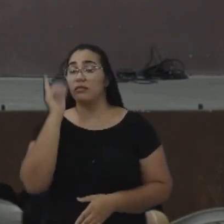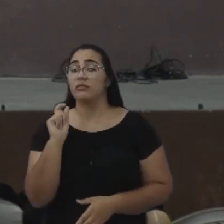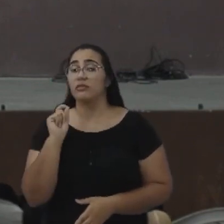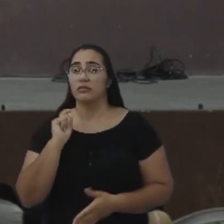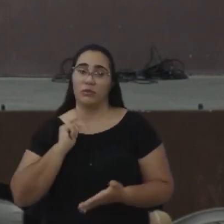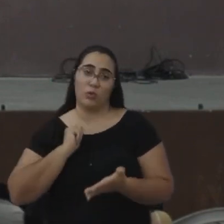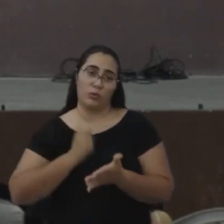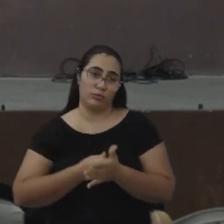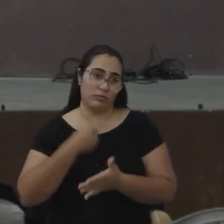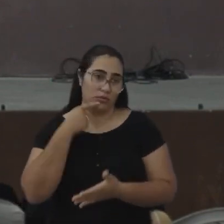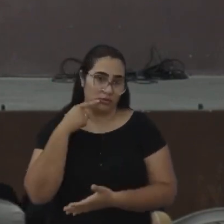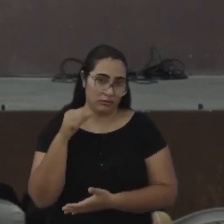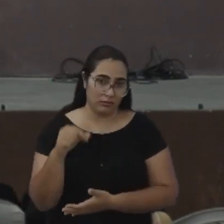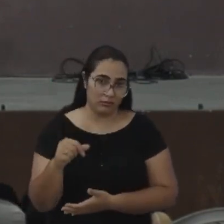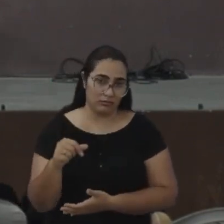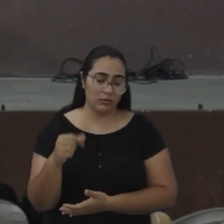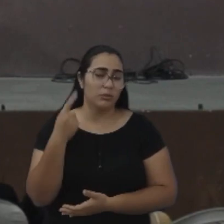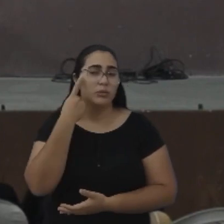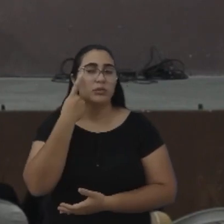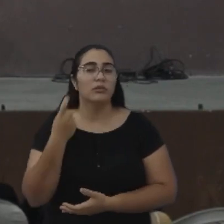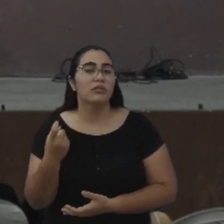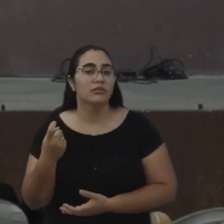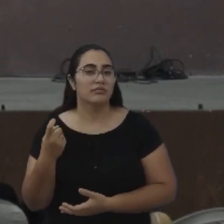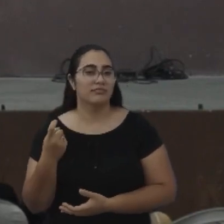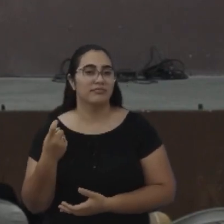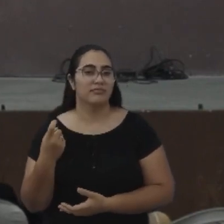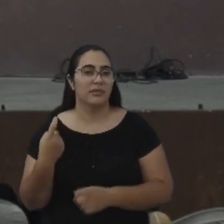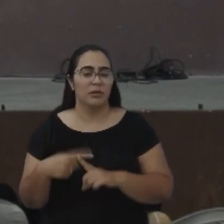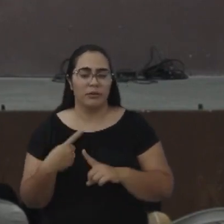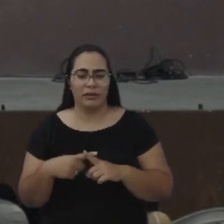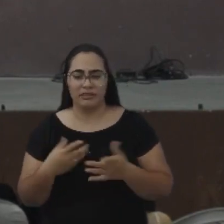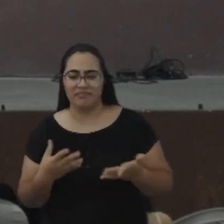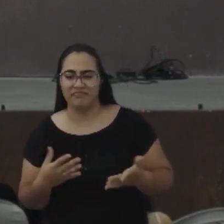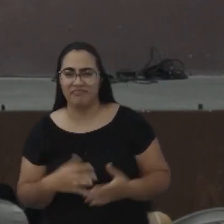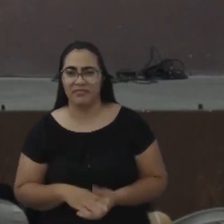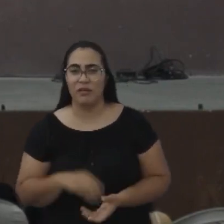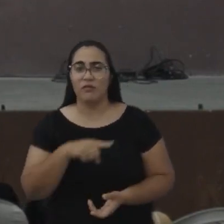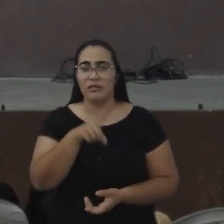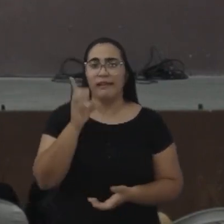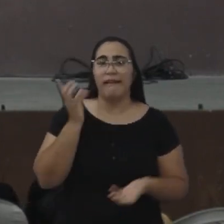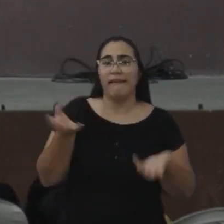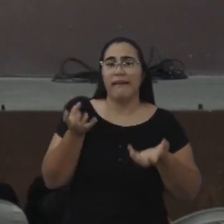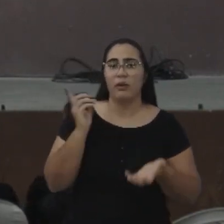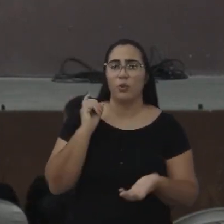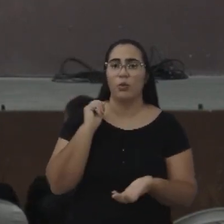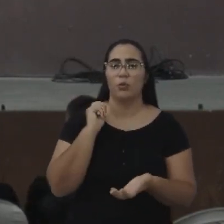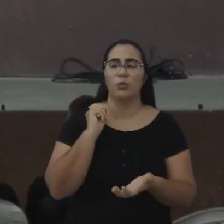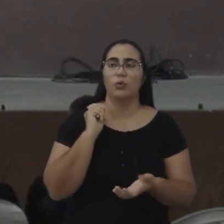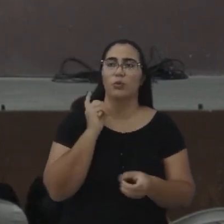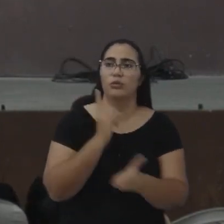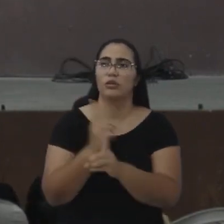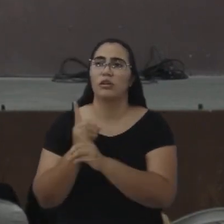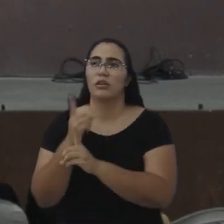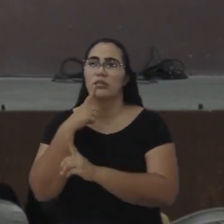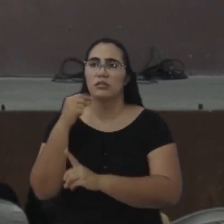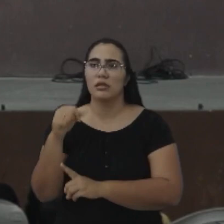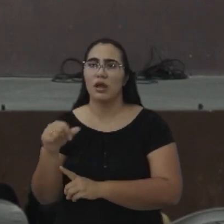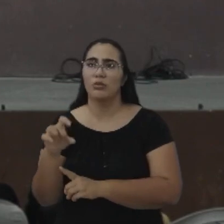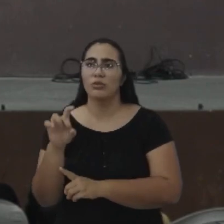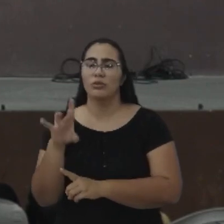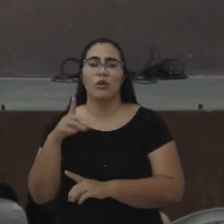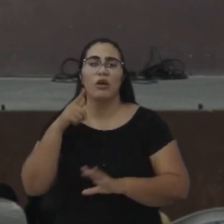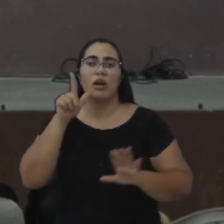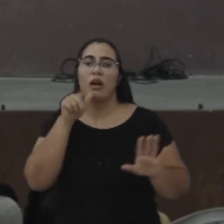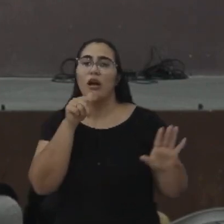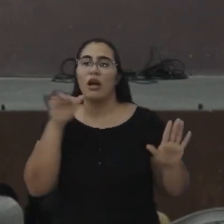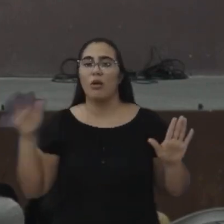fácil. Porque o sal, minha gente, é insignificante. Você quer encontrar sal, vá no mar. E para quem sabe de